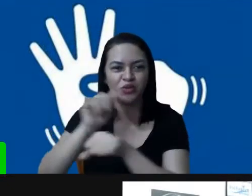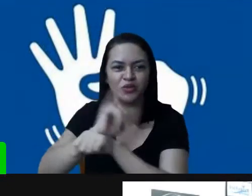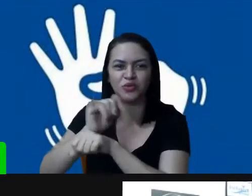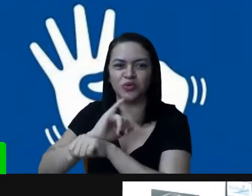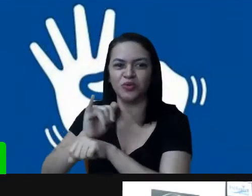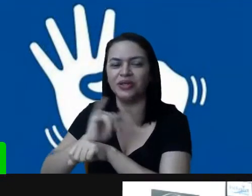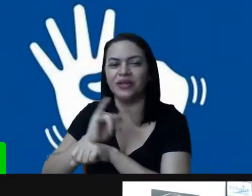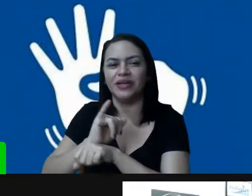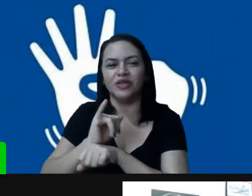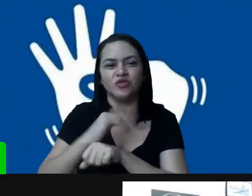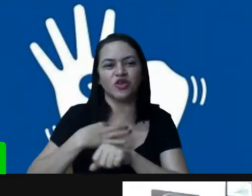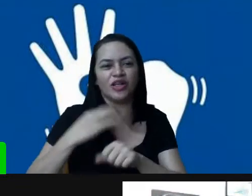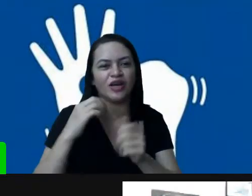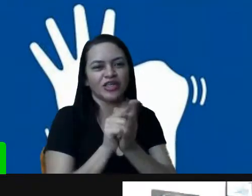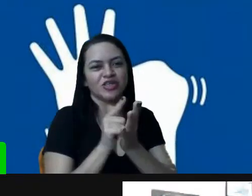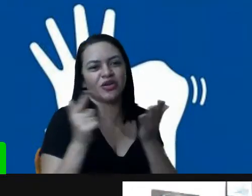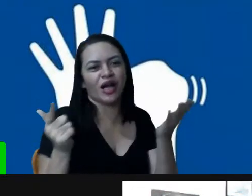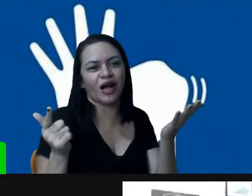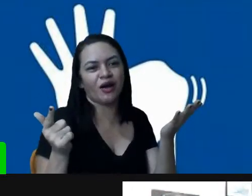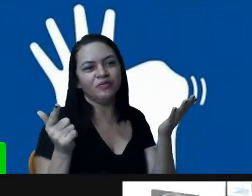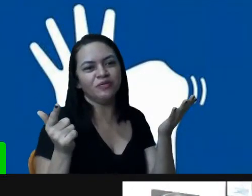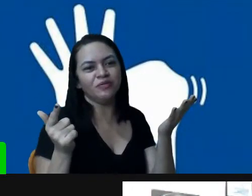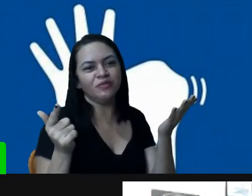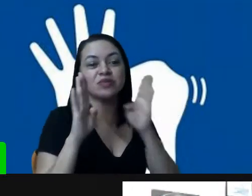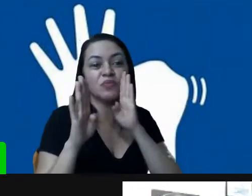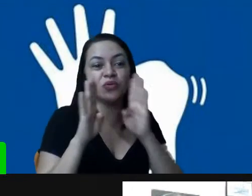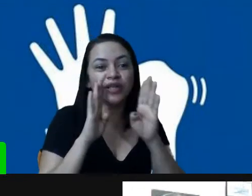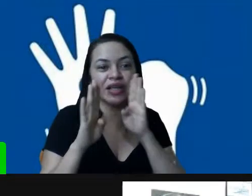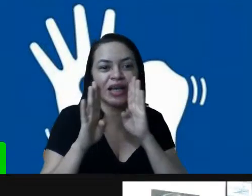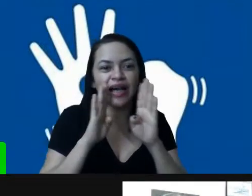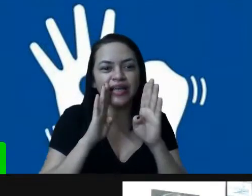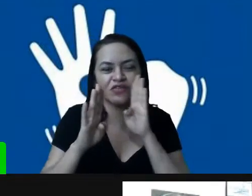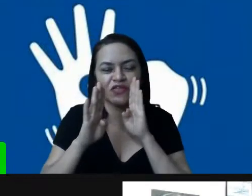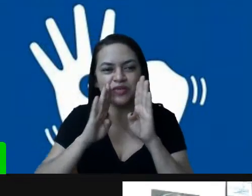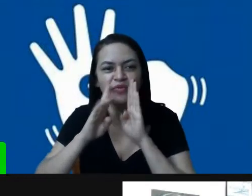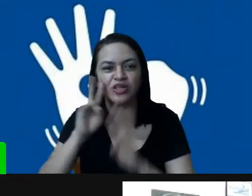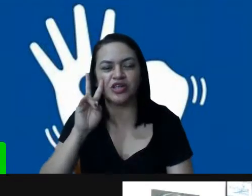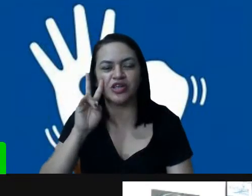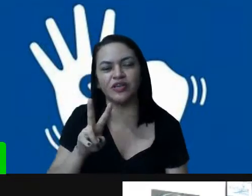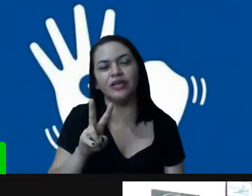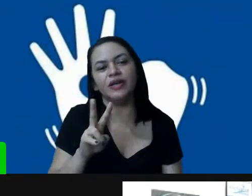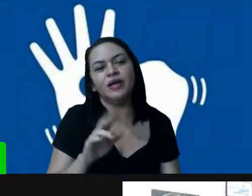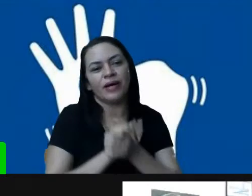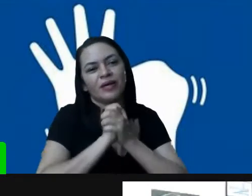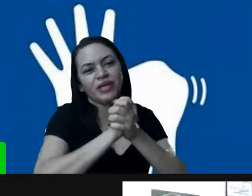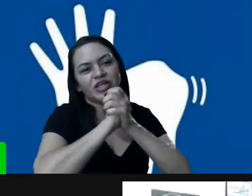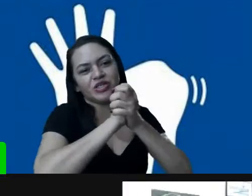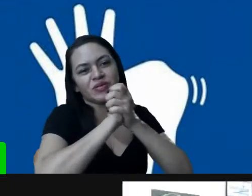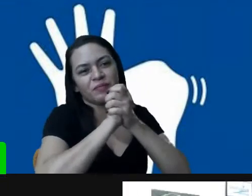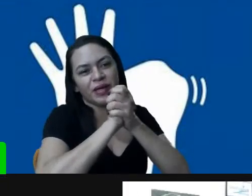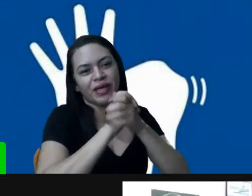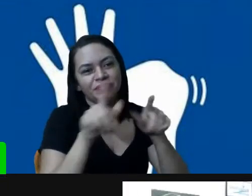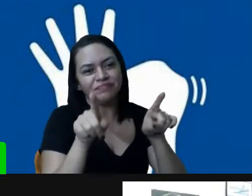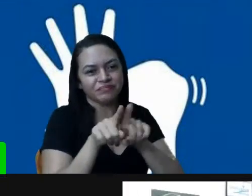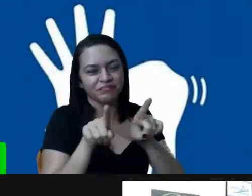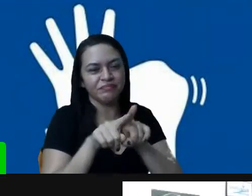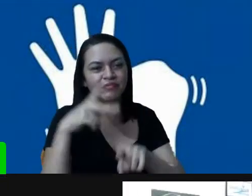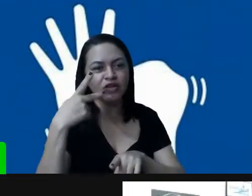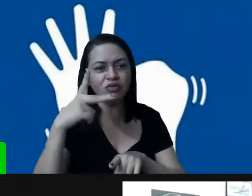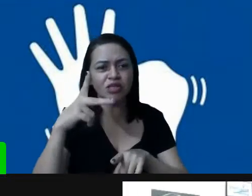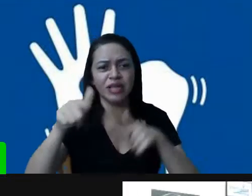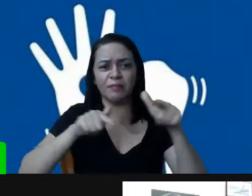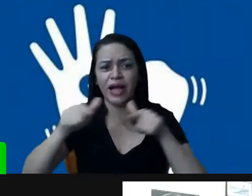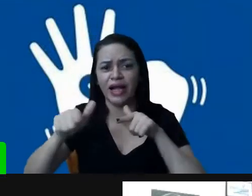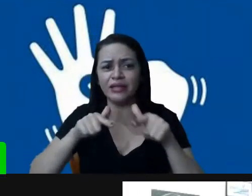no YouTube, do Jornal Nacional, né, no Facebook, aliás, no Facebook já vi. Parabenizo também